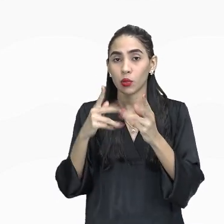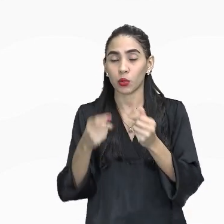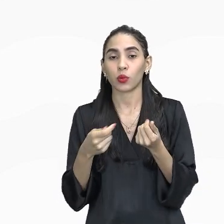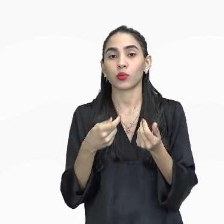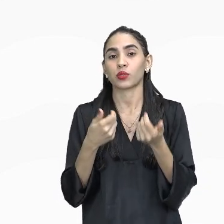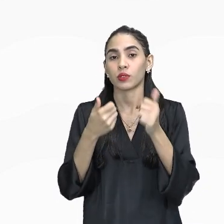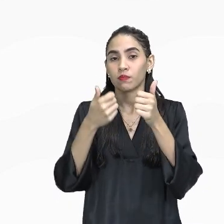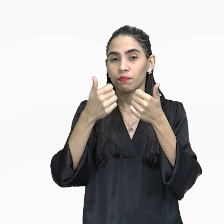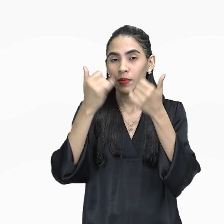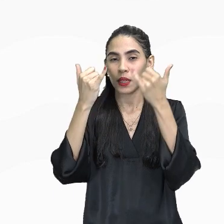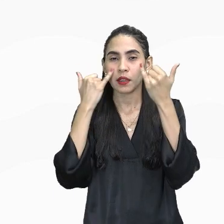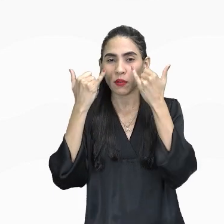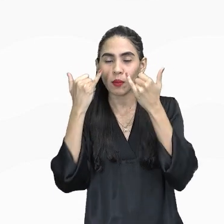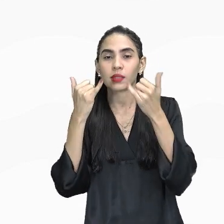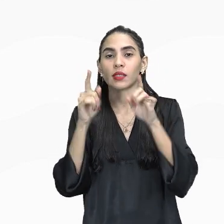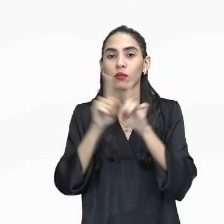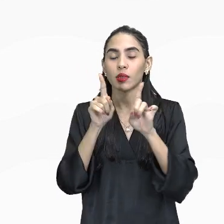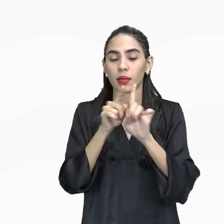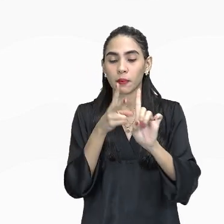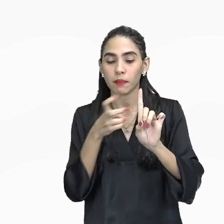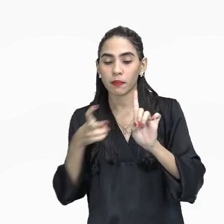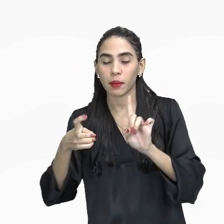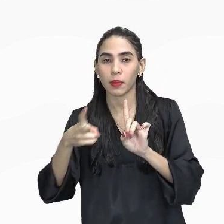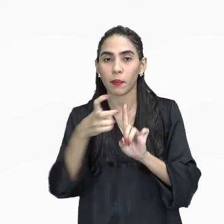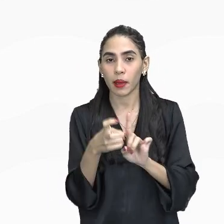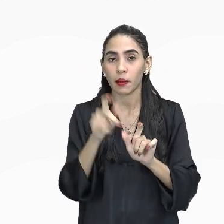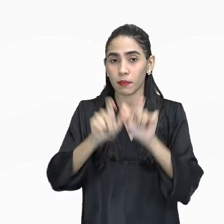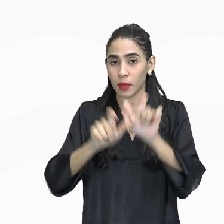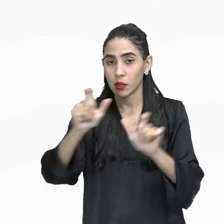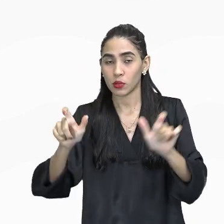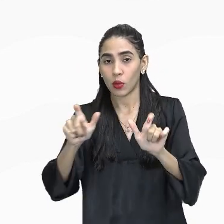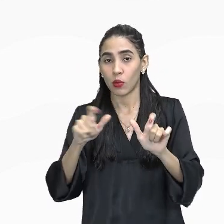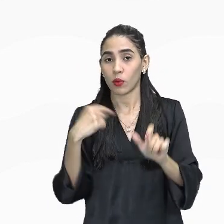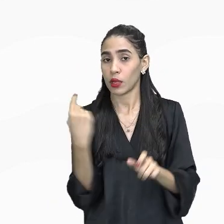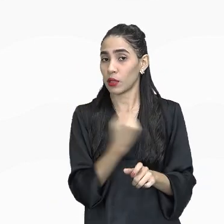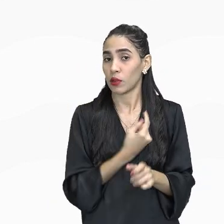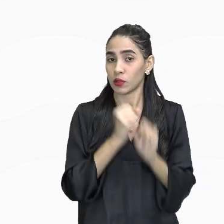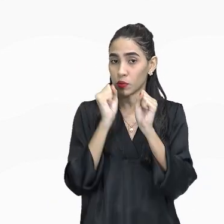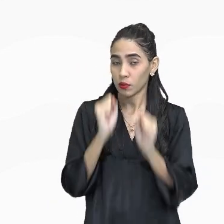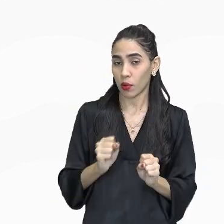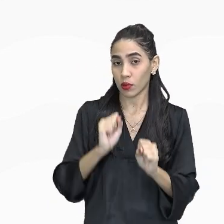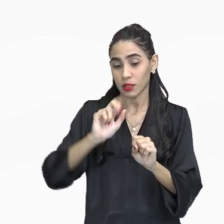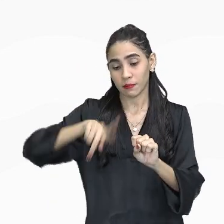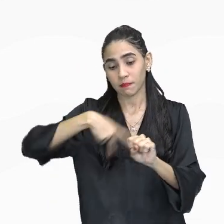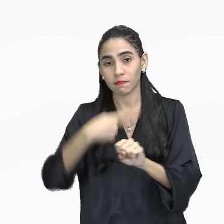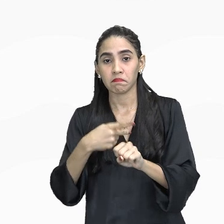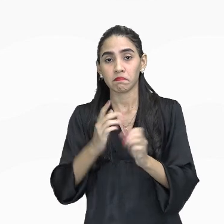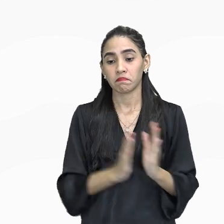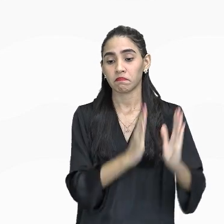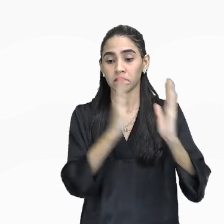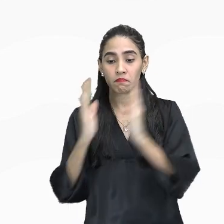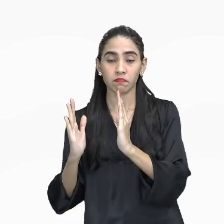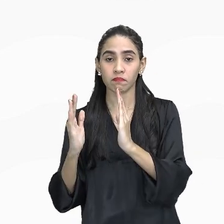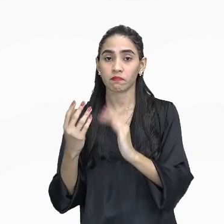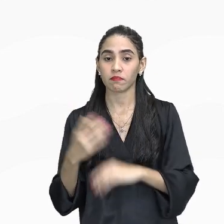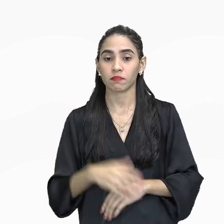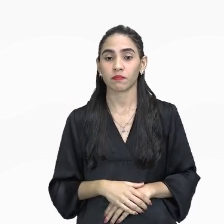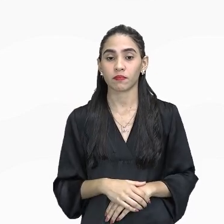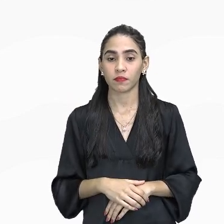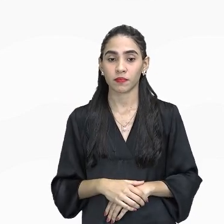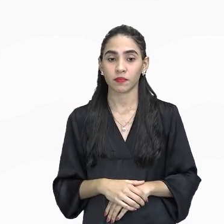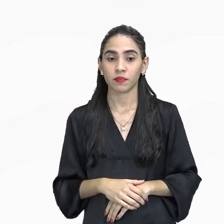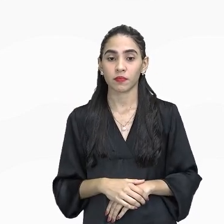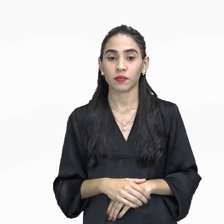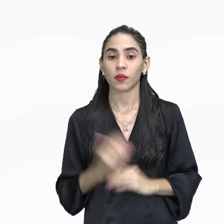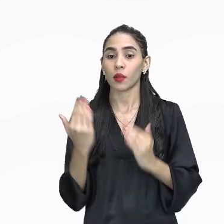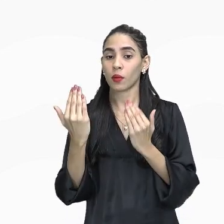aí trabalhar esses dados, vamos tabular, para que a gente possa, enfim, ir para o próximo passo. Qual é o próximo passo ali? O próximo passo